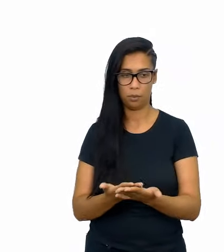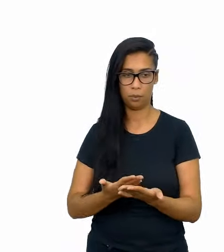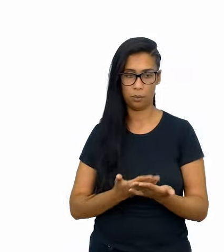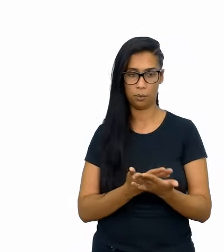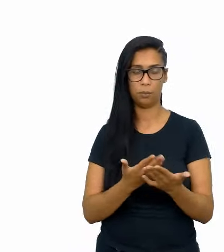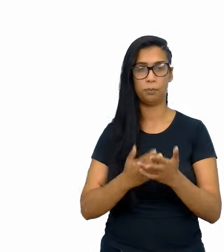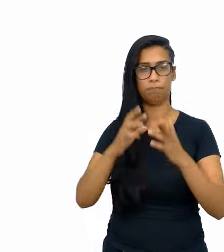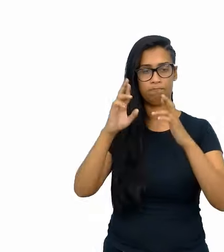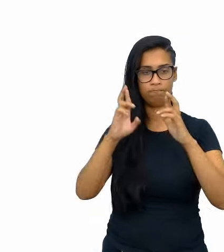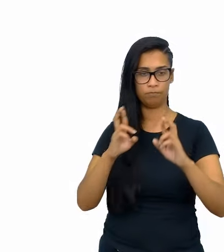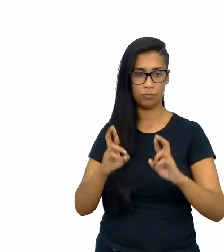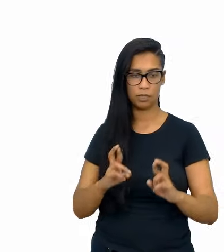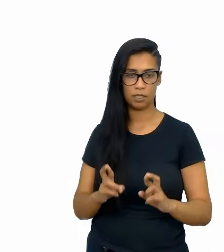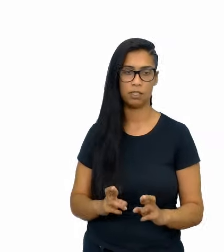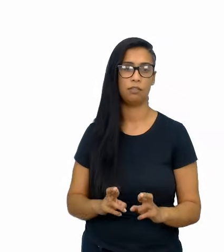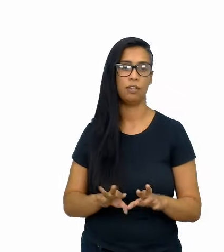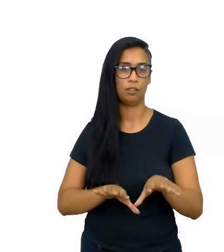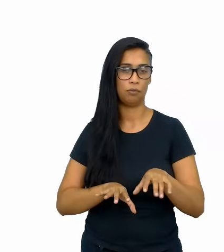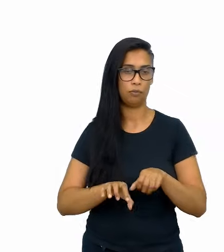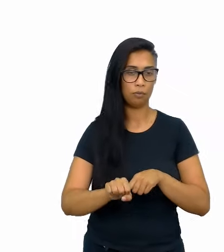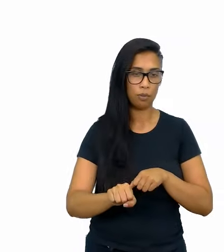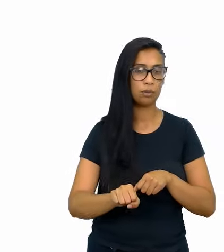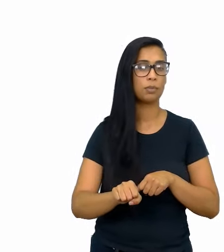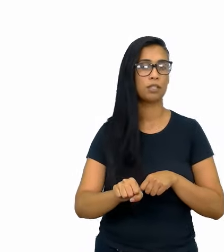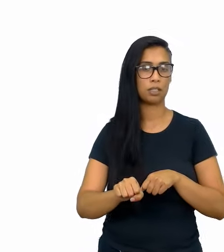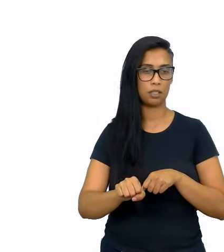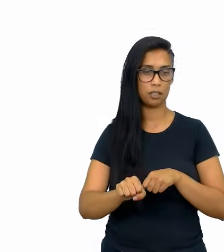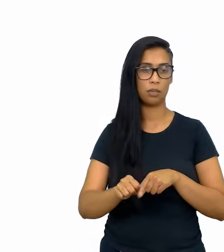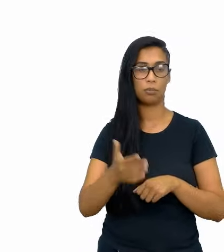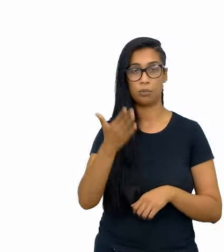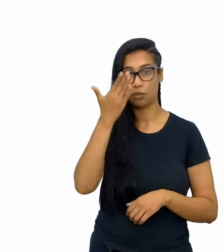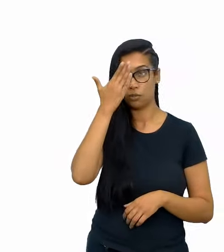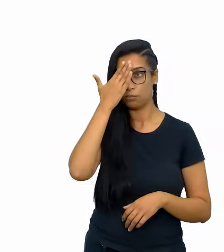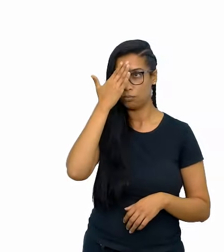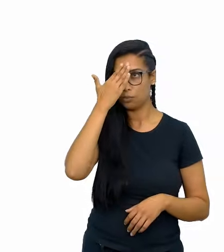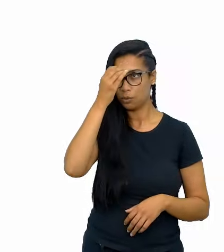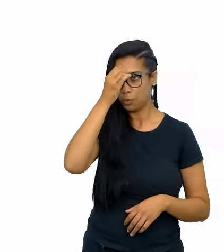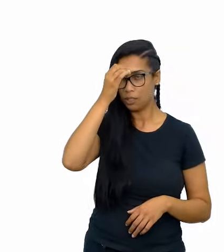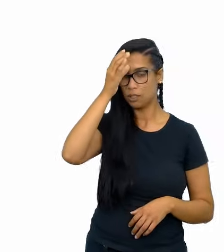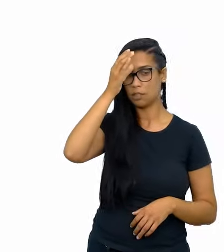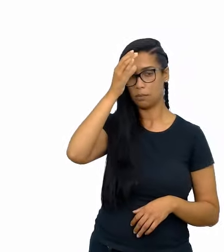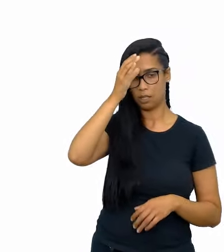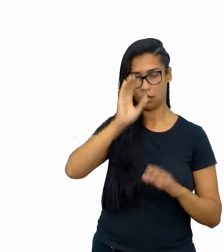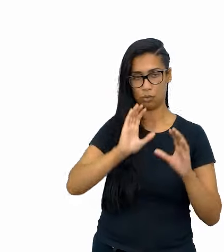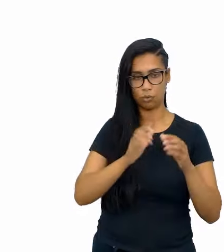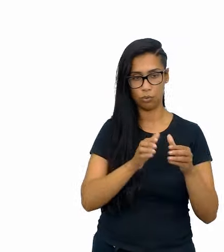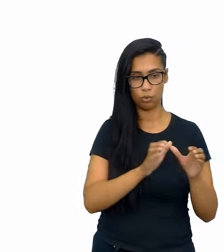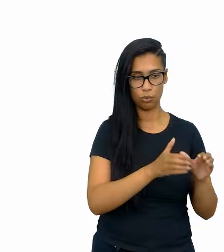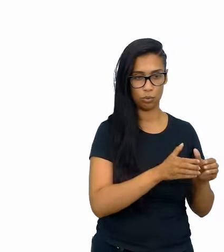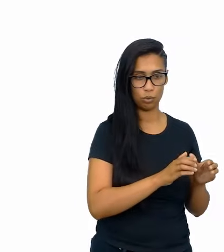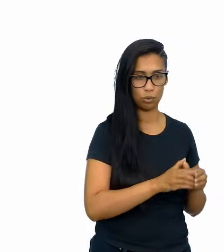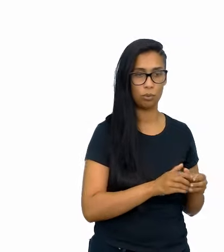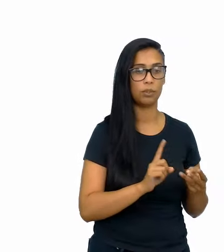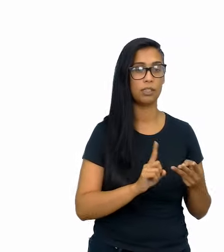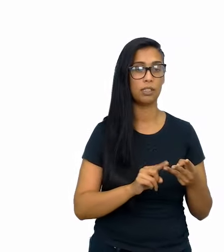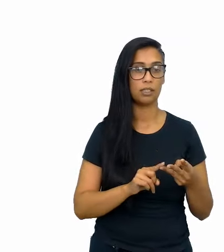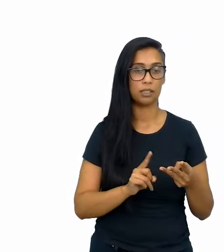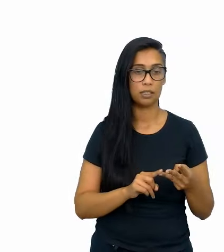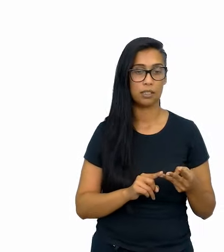né, que foi a aula 3 e 9, e também analisar as habilidades com menor percentual da turma de vocês